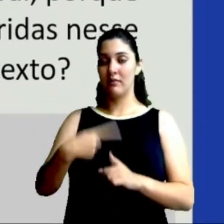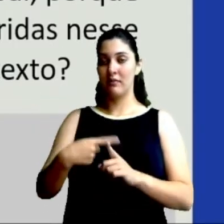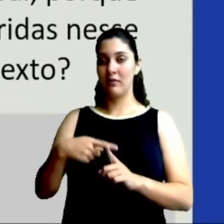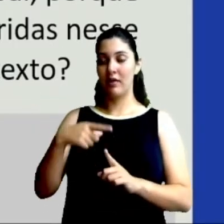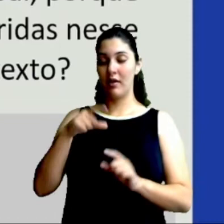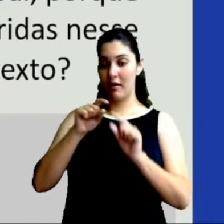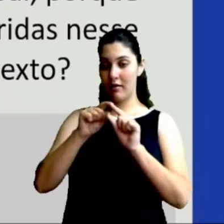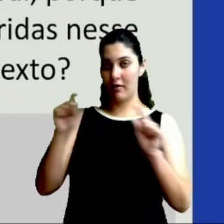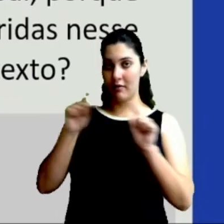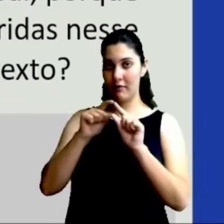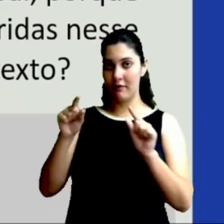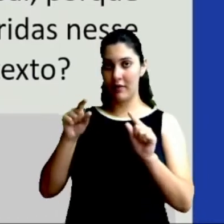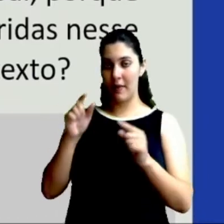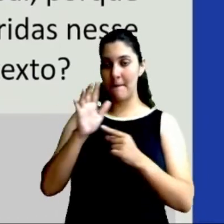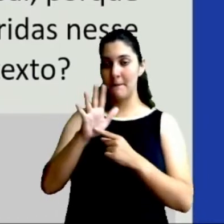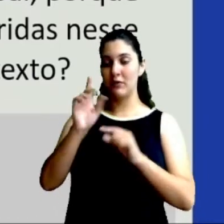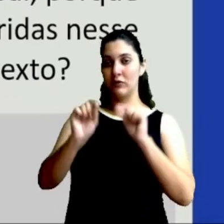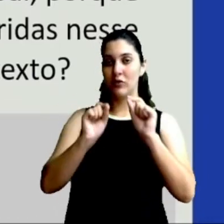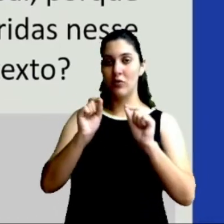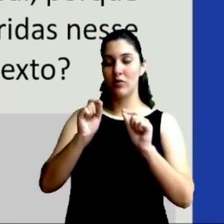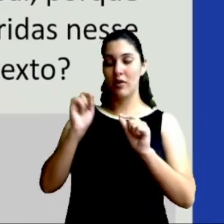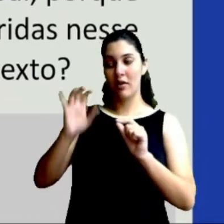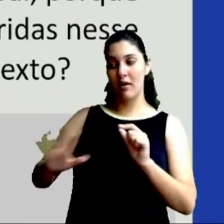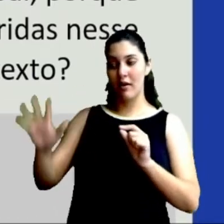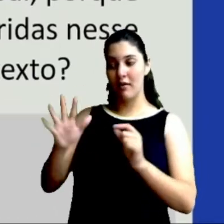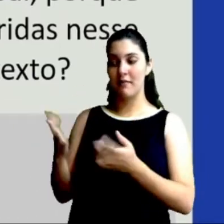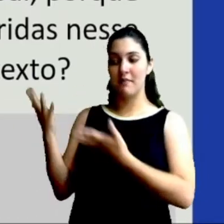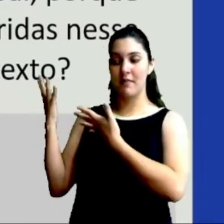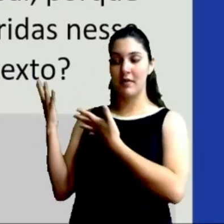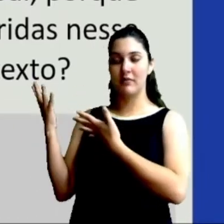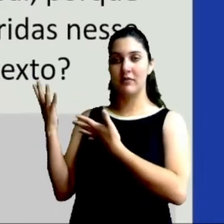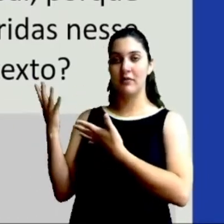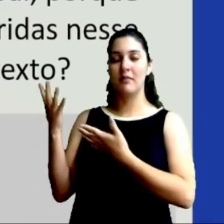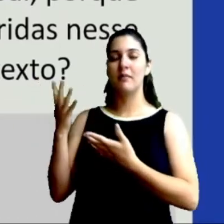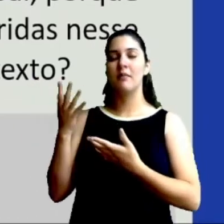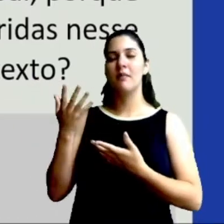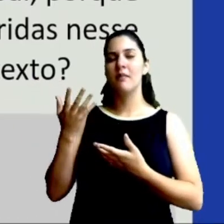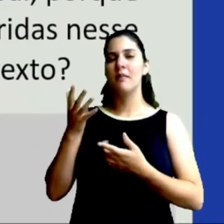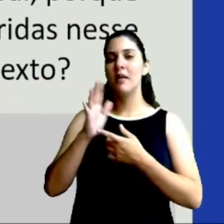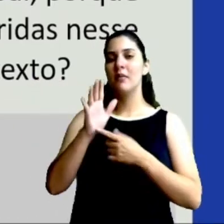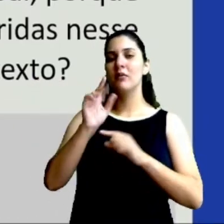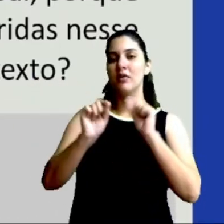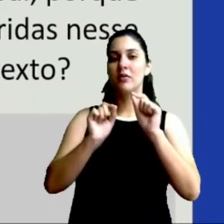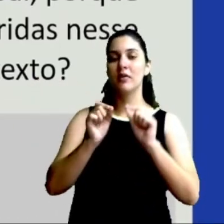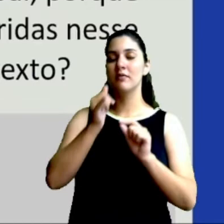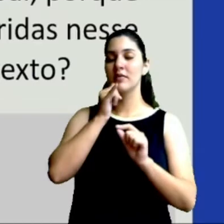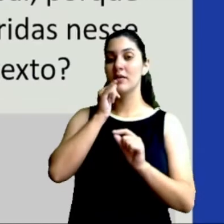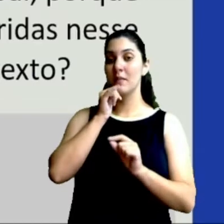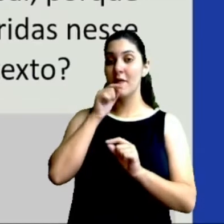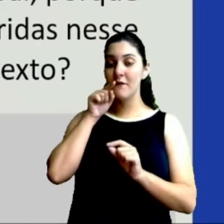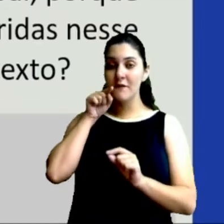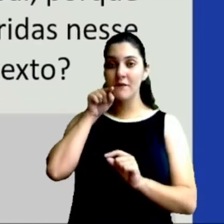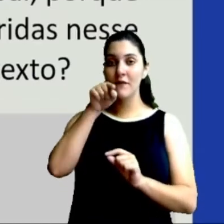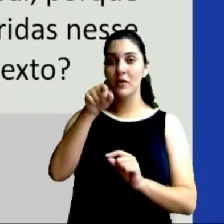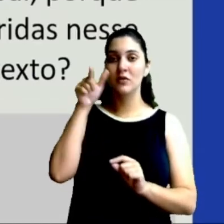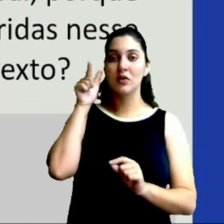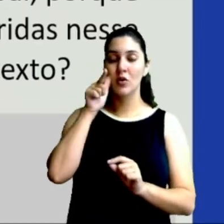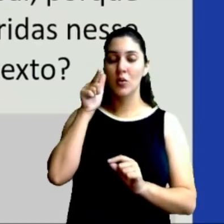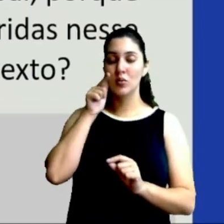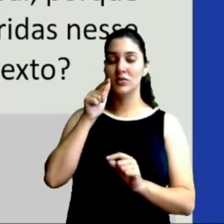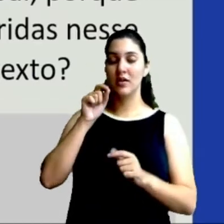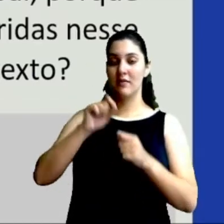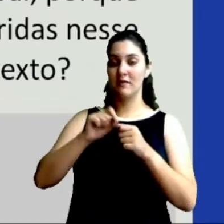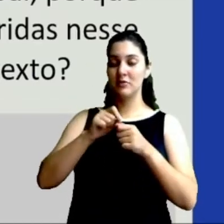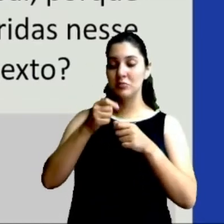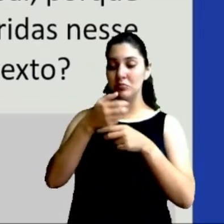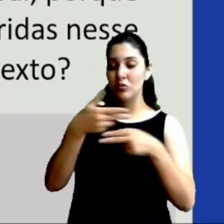a frase, ele trouxe esse fundo aí, essa imagem exatamente para dizer que você consegue fazer determinada